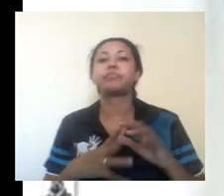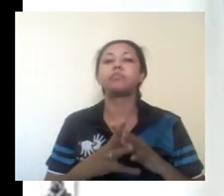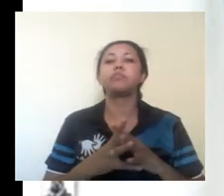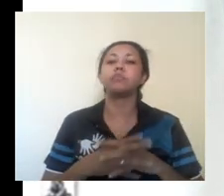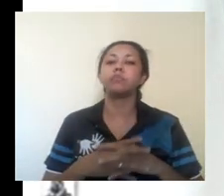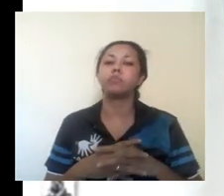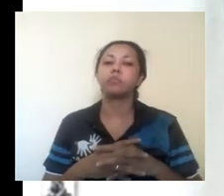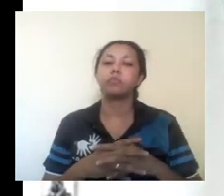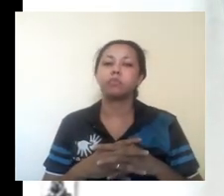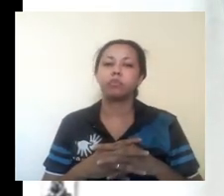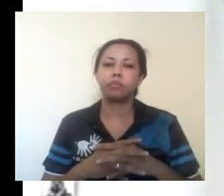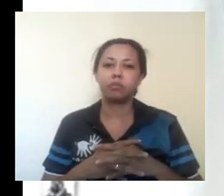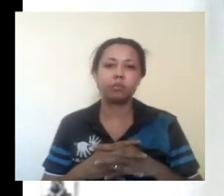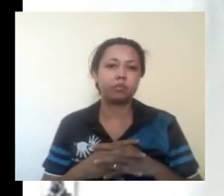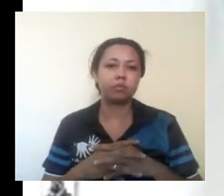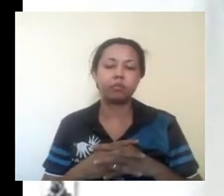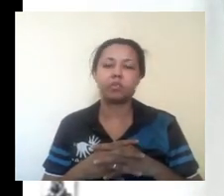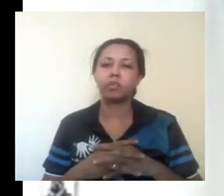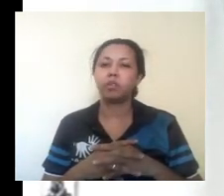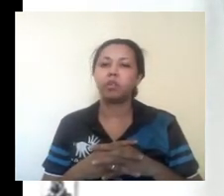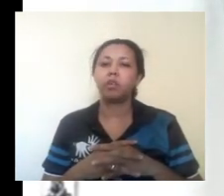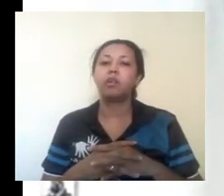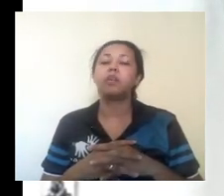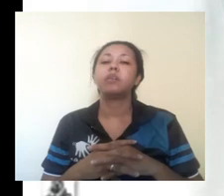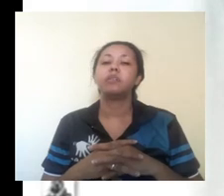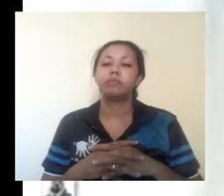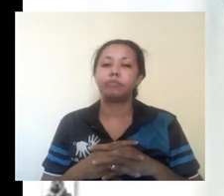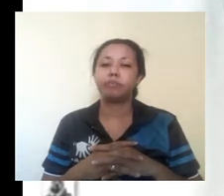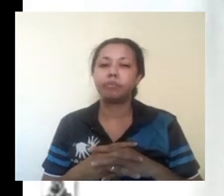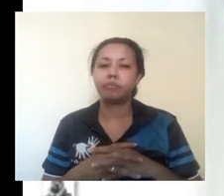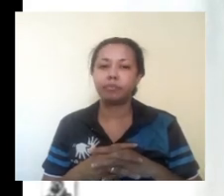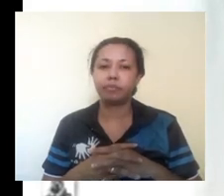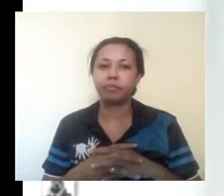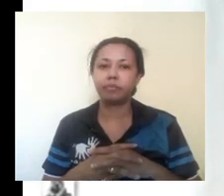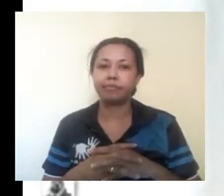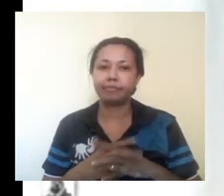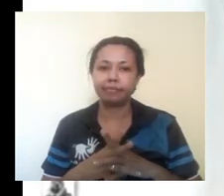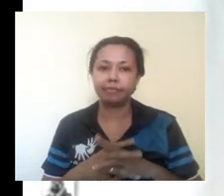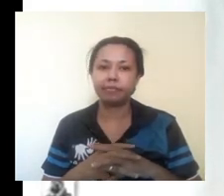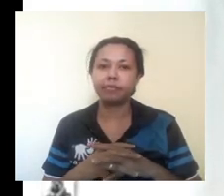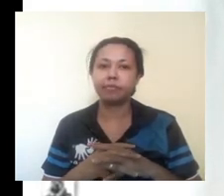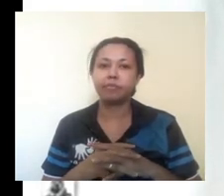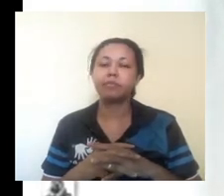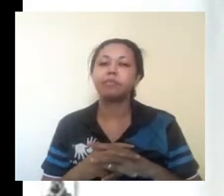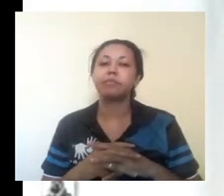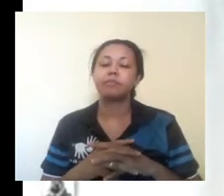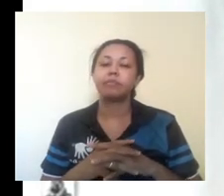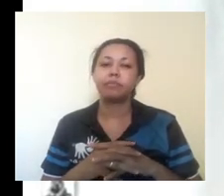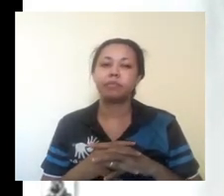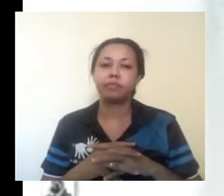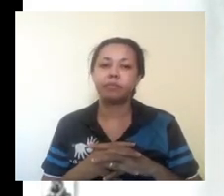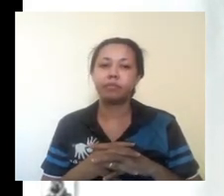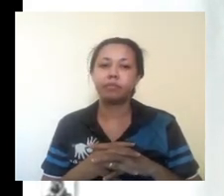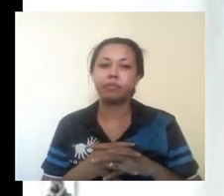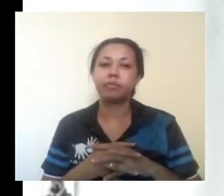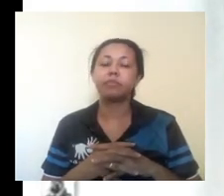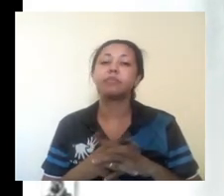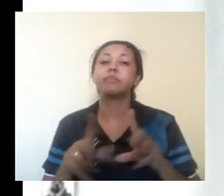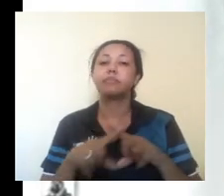passam de trapos de imundícia. Então, não se ache, a glória é dele. Mas